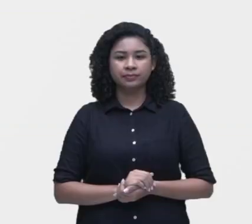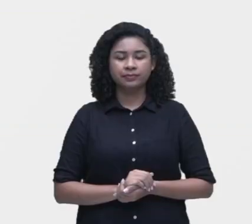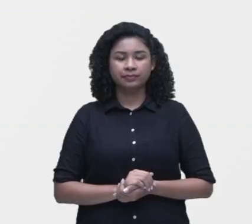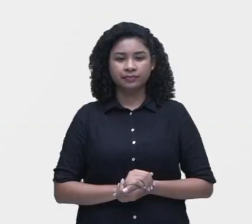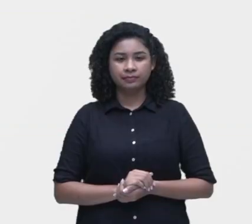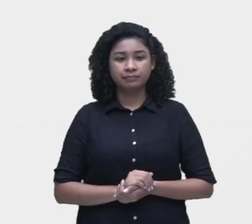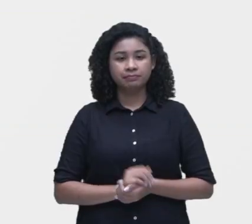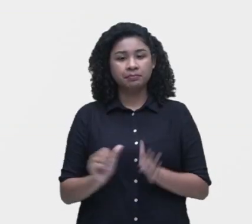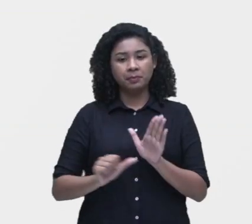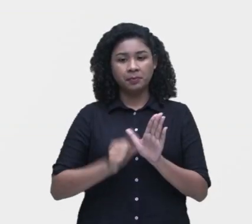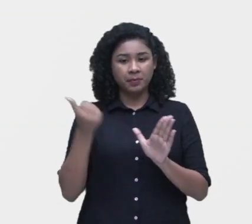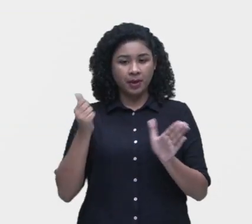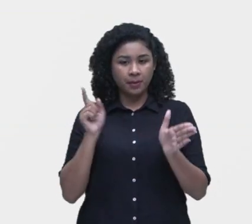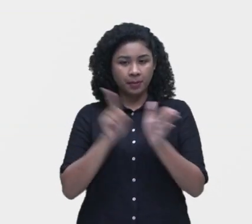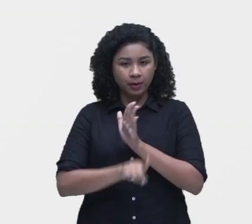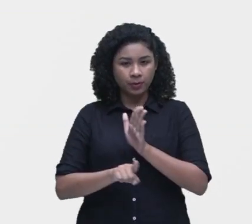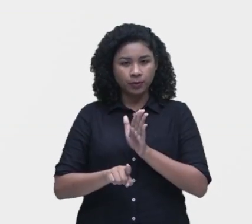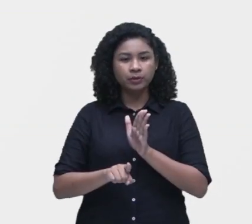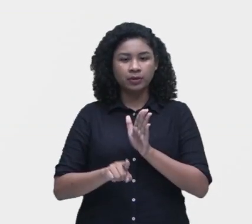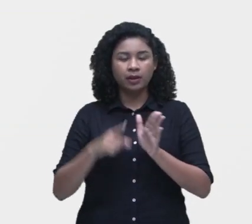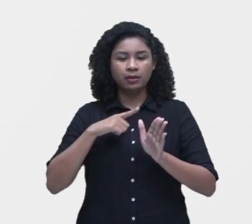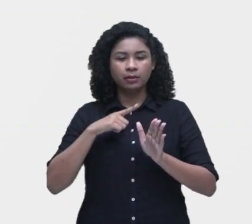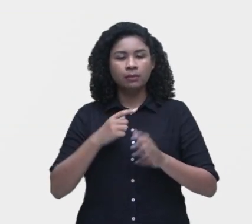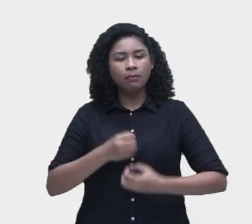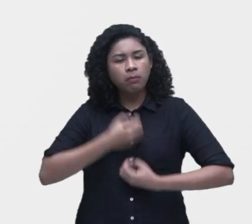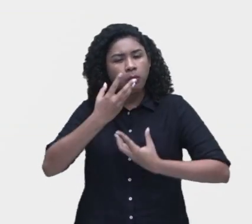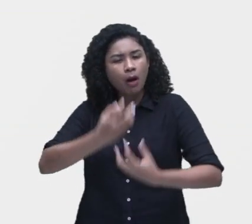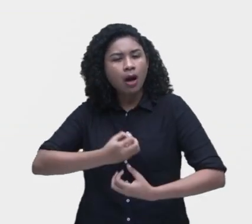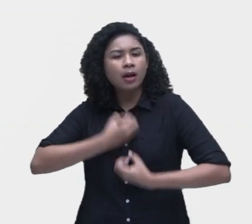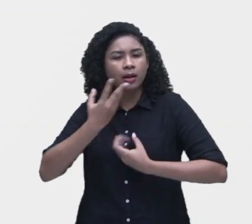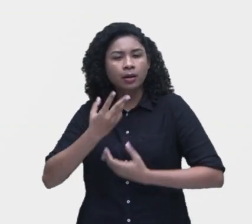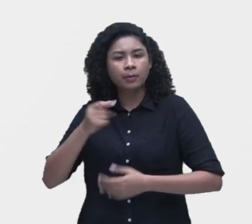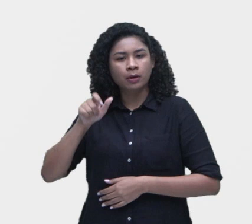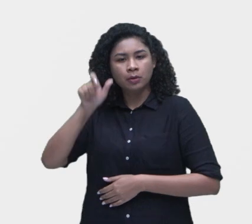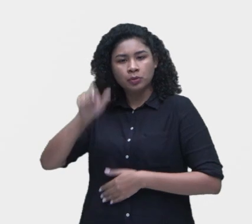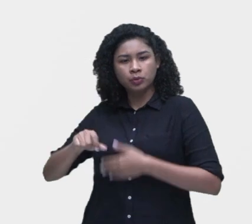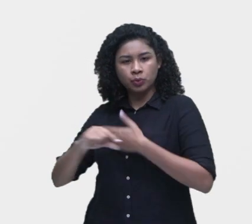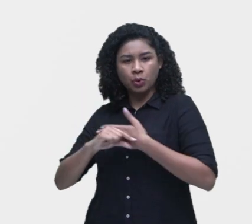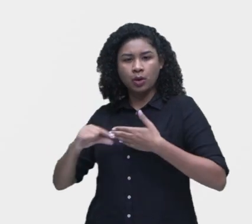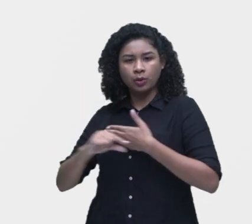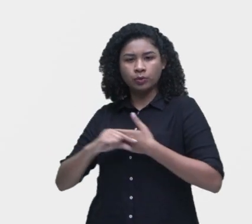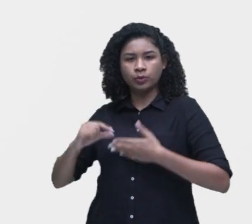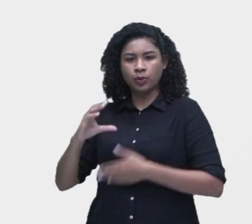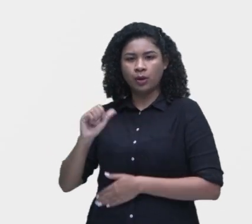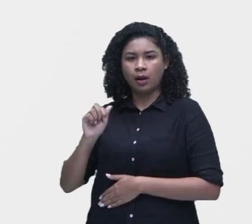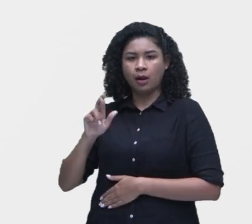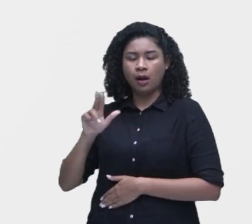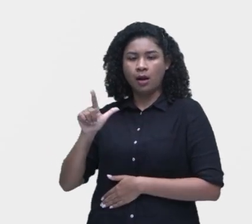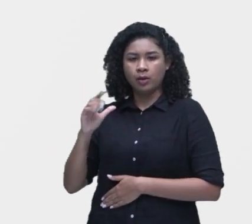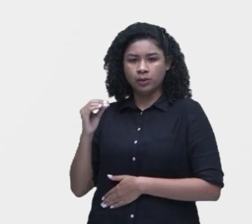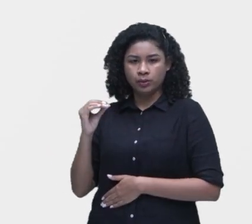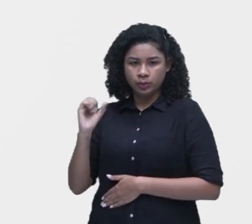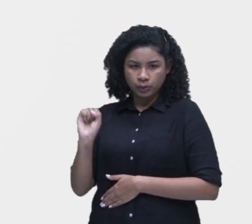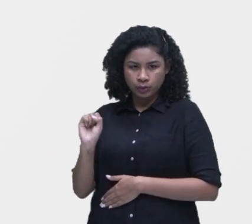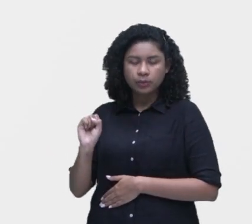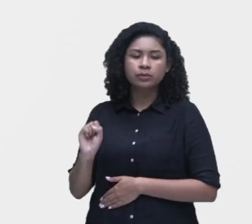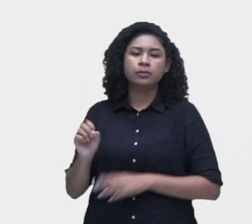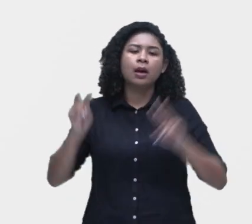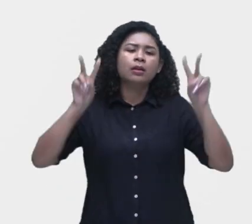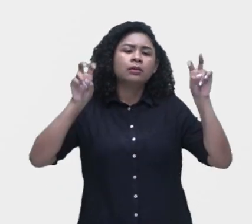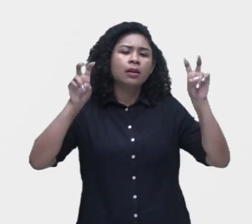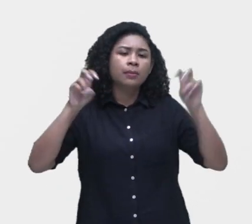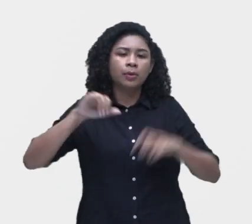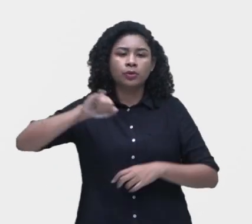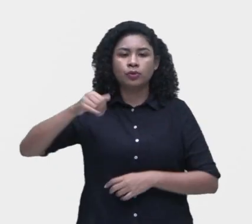Então, a primeira questão, leia o poema de Carlos Drummond de Andrade, se chama José, para